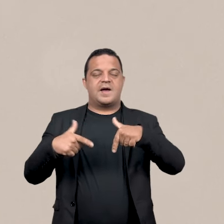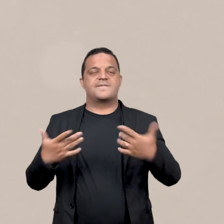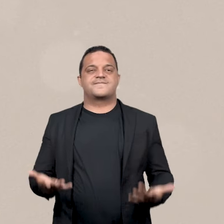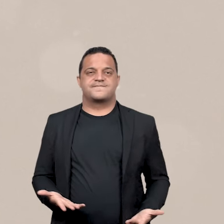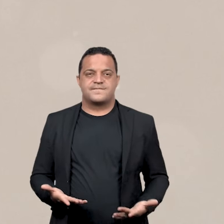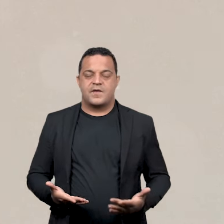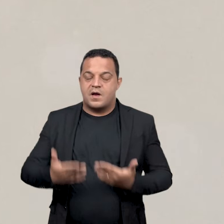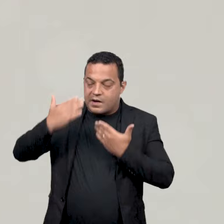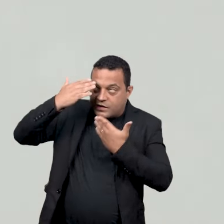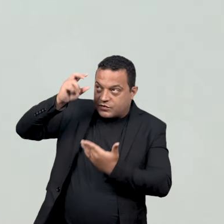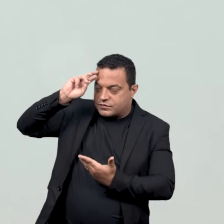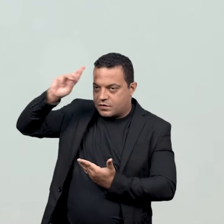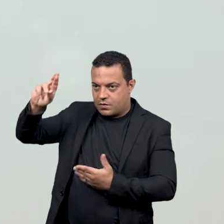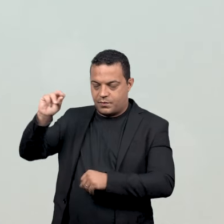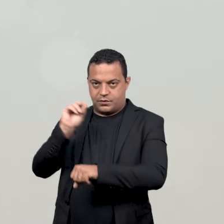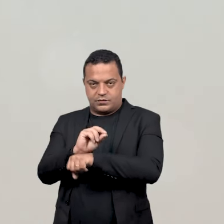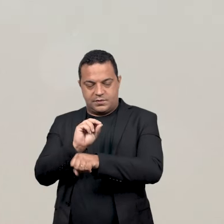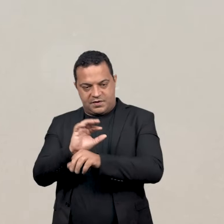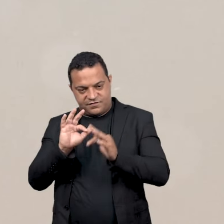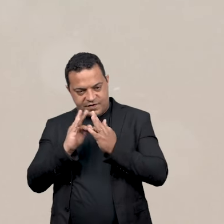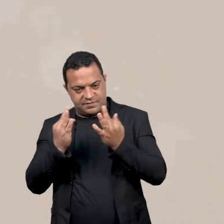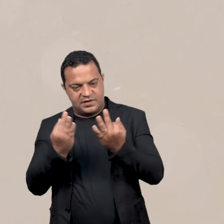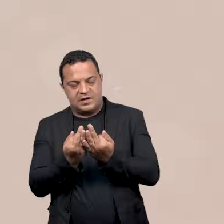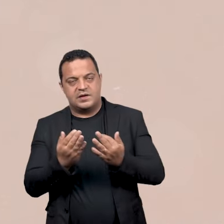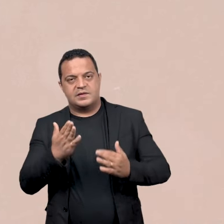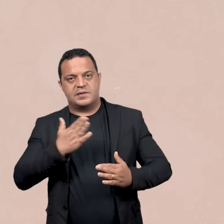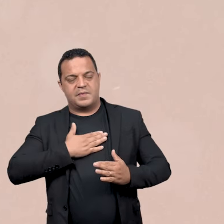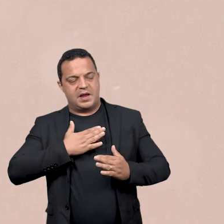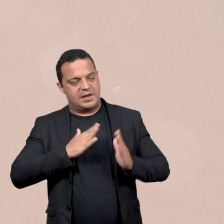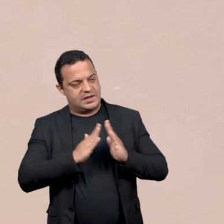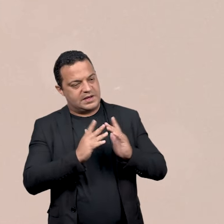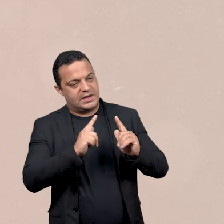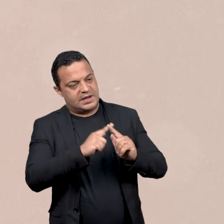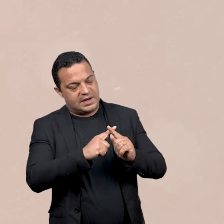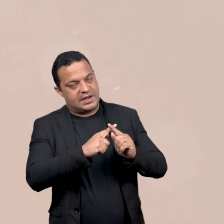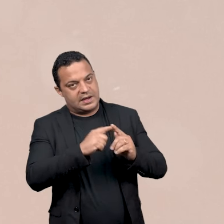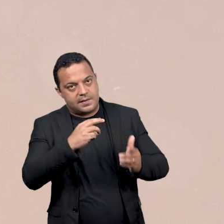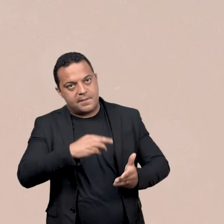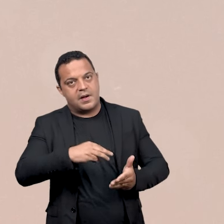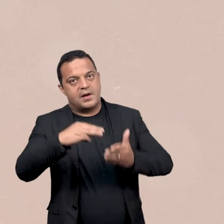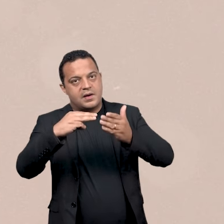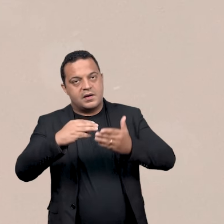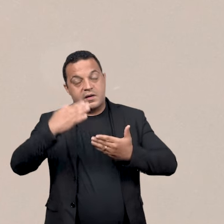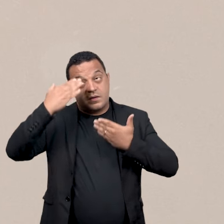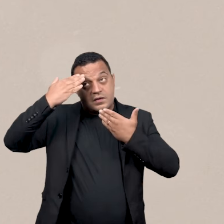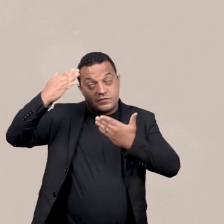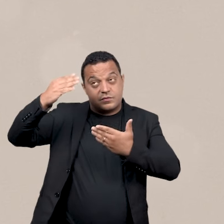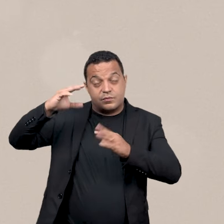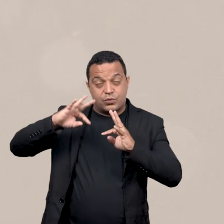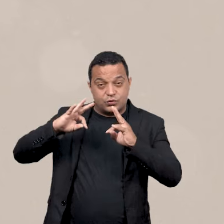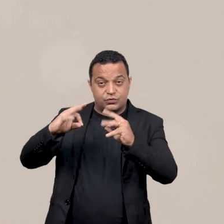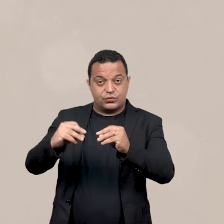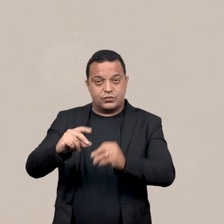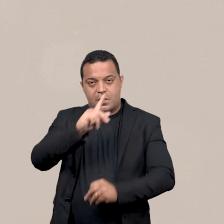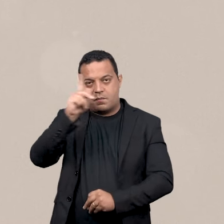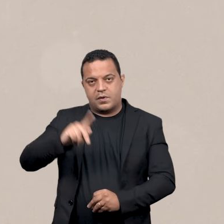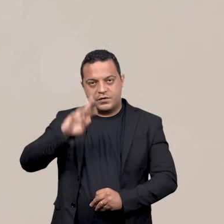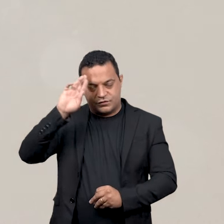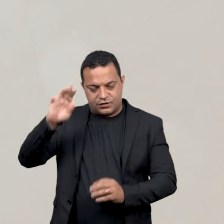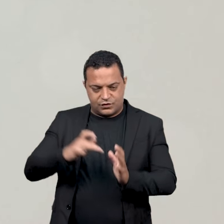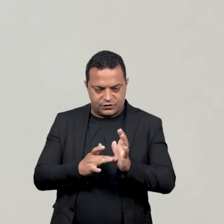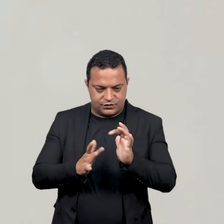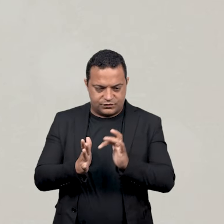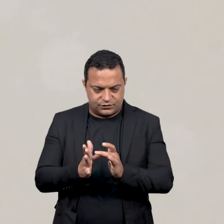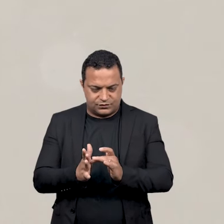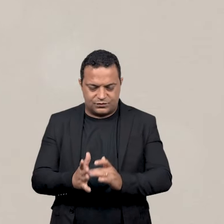tenho a agradecer ao Senhor por tudo que o Senhor tem feito pelo meu lado, pela igreja da Vila da Paz. Grato ao Senhor por tudo, assim,